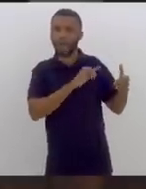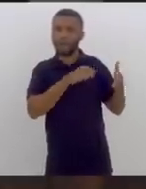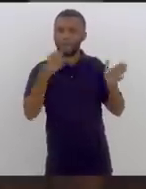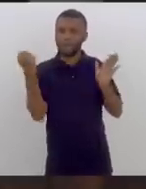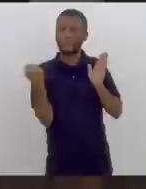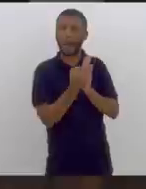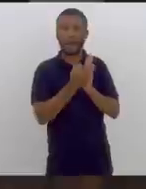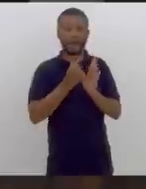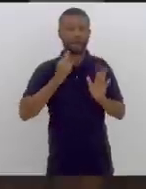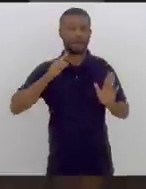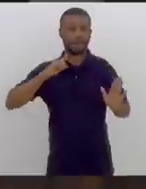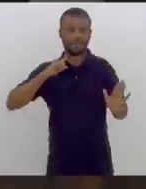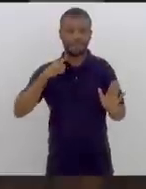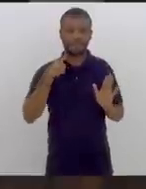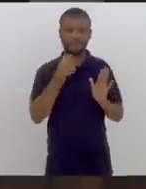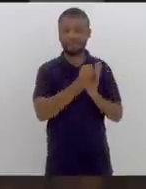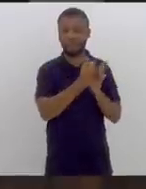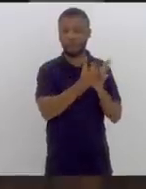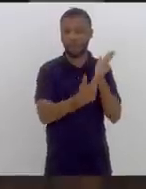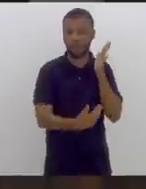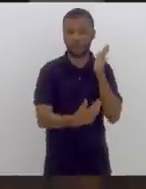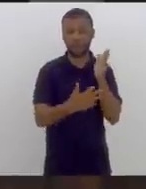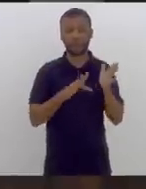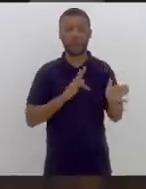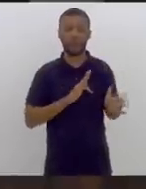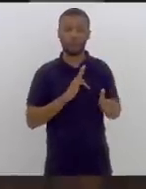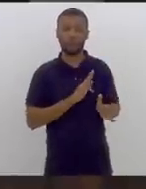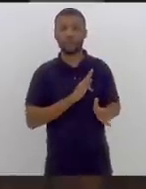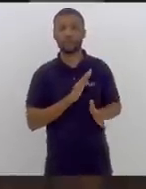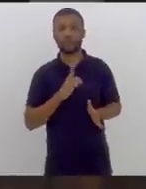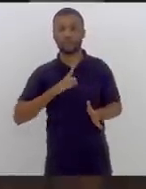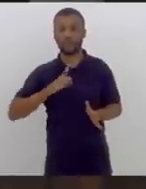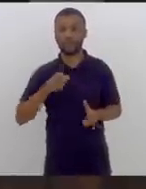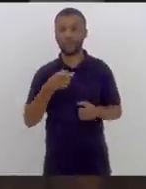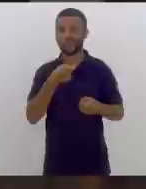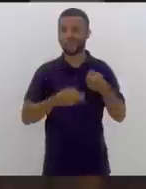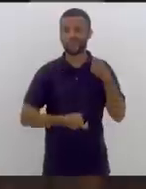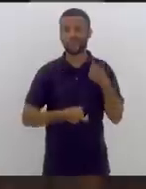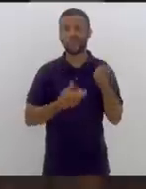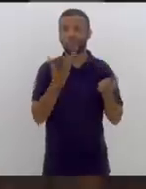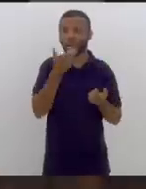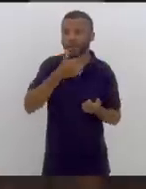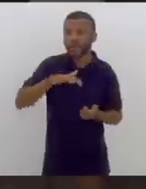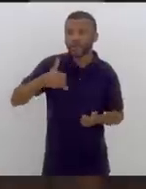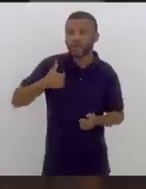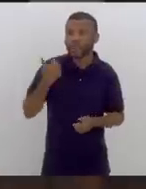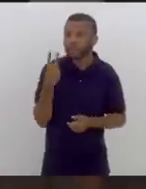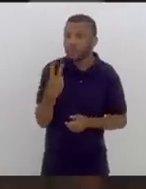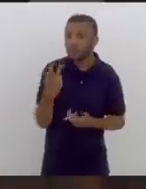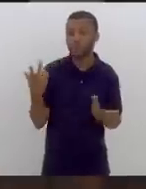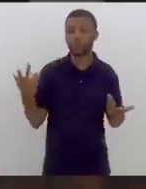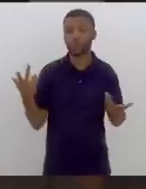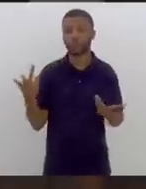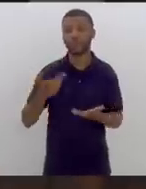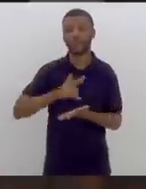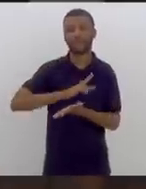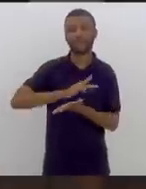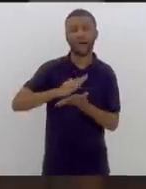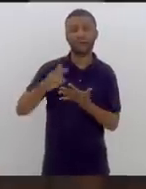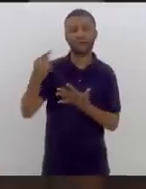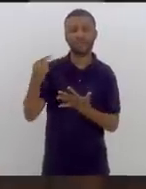que a nossa Corporação carrega que é o estupro de uma criança de dois anos e vários outros